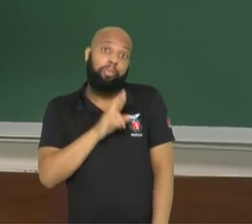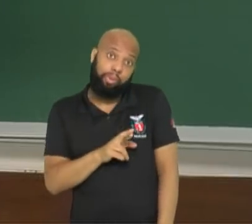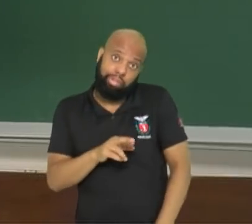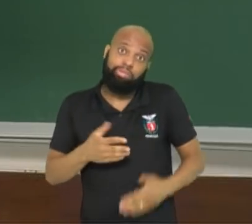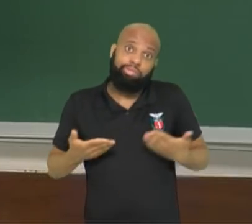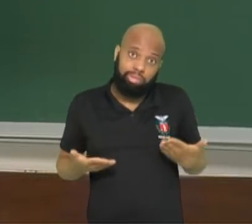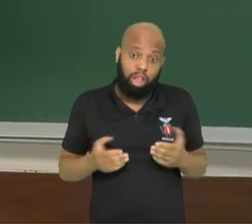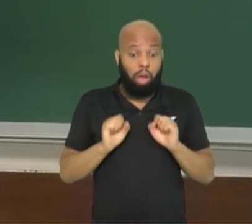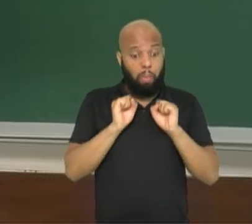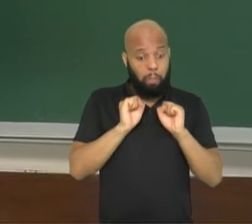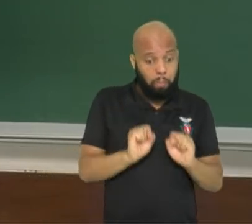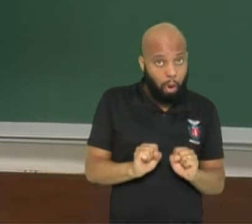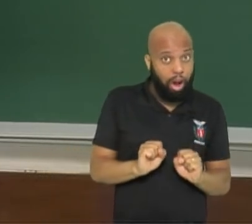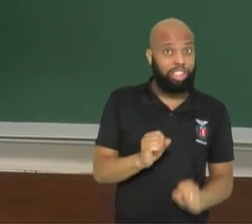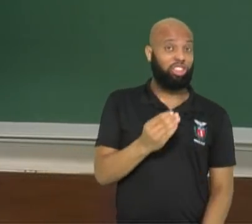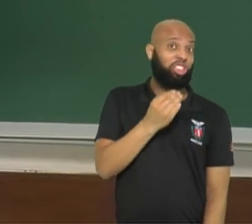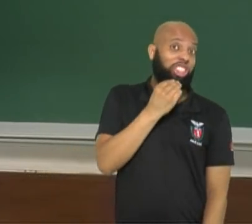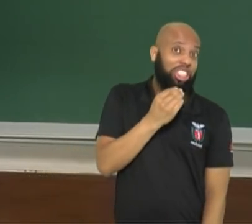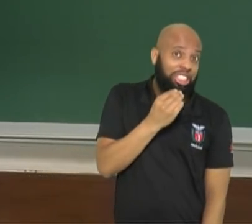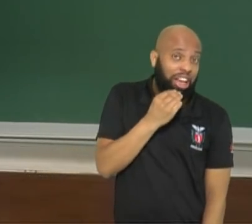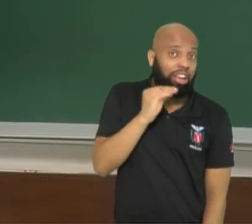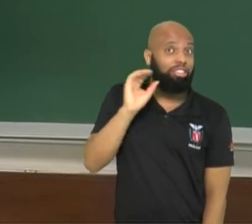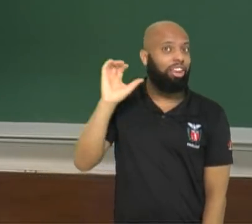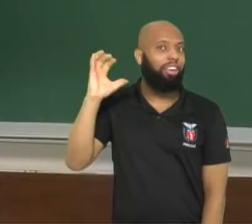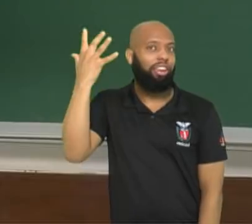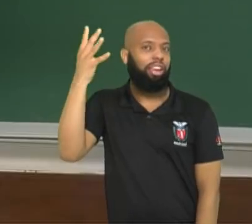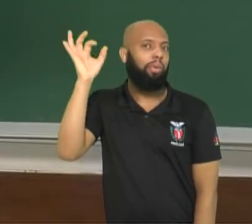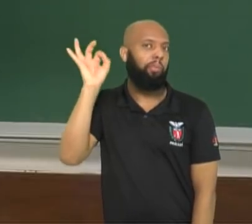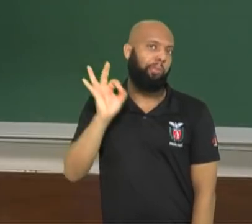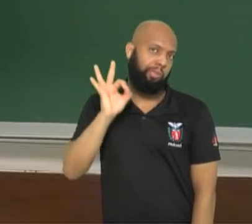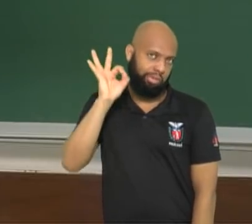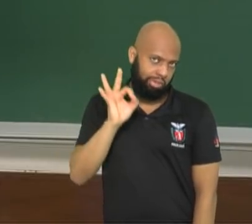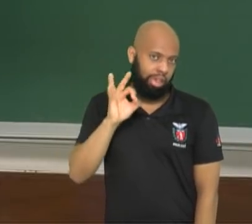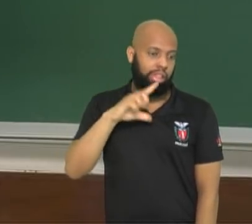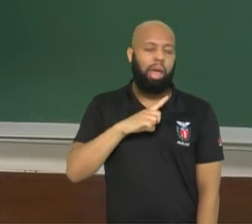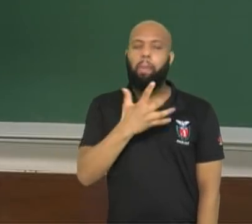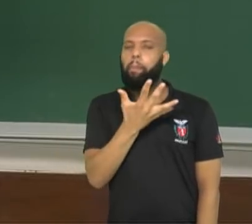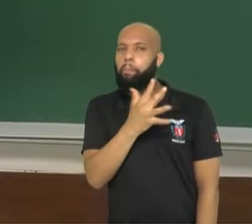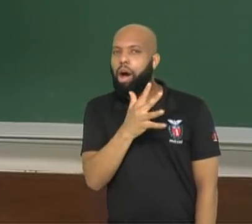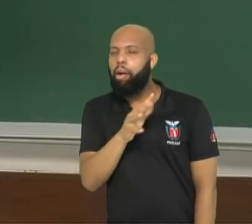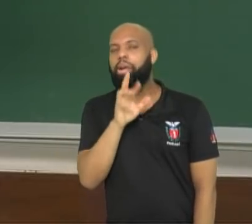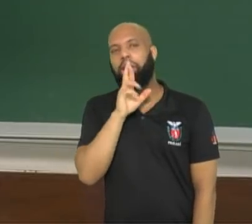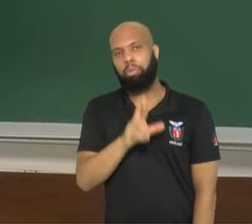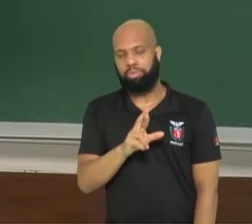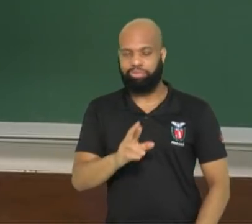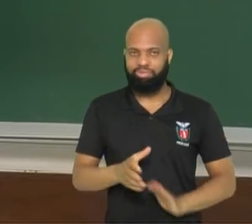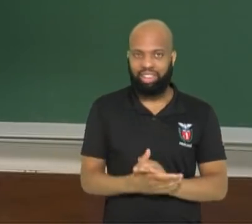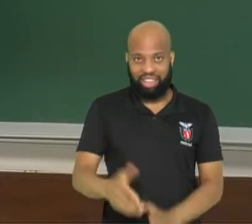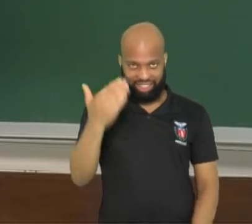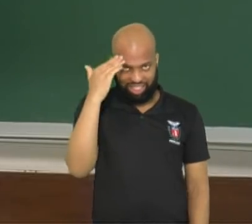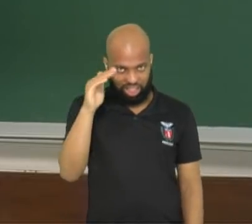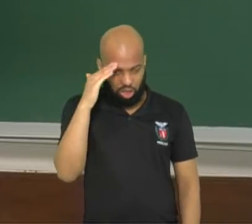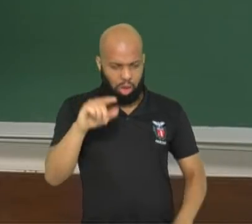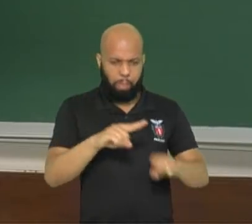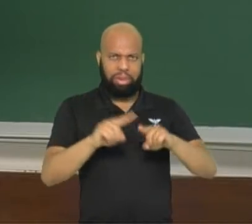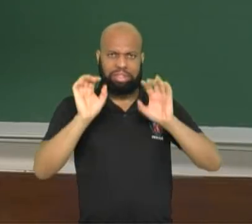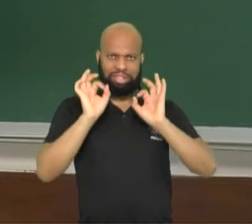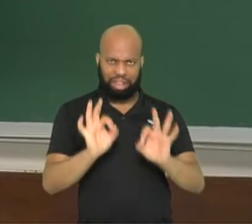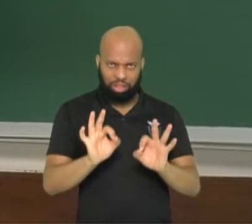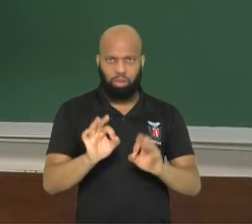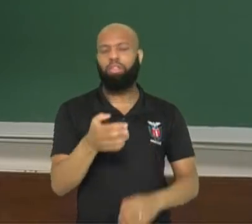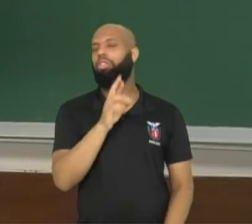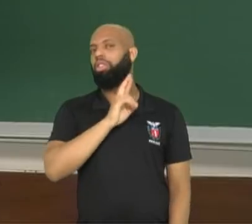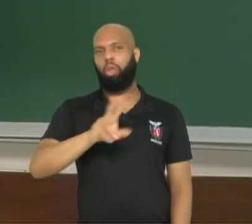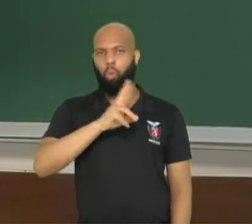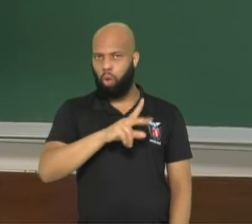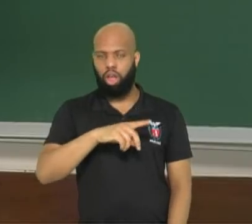resultado. Nós temos uma probabilidade, uma aproximação daquele resultado, mas não é uma certeza.